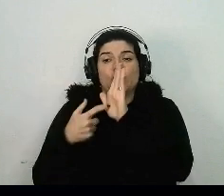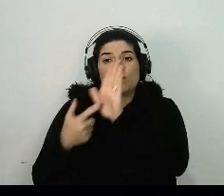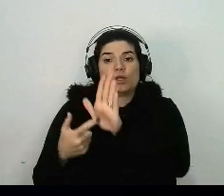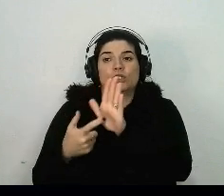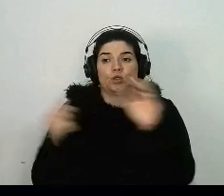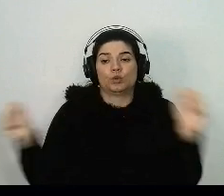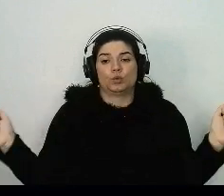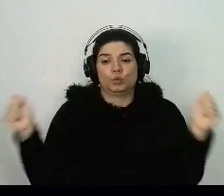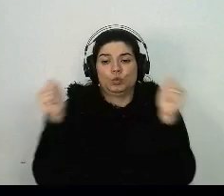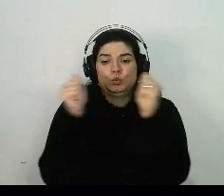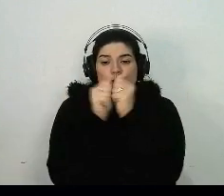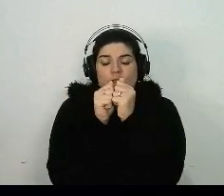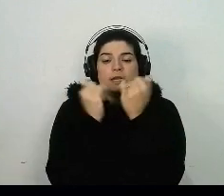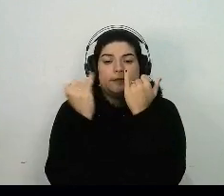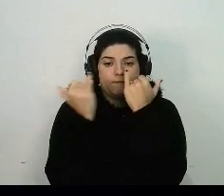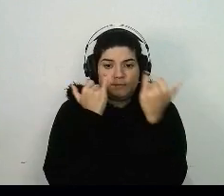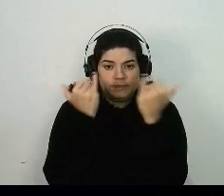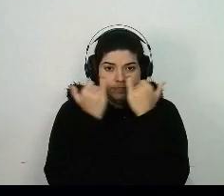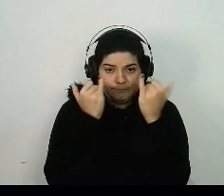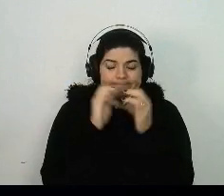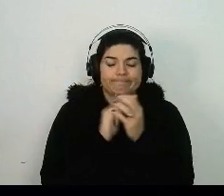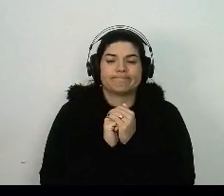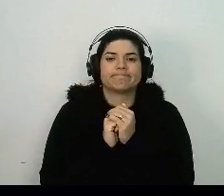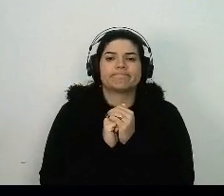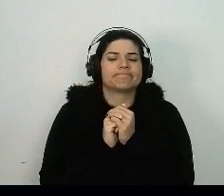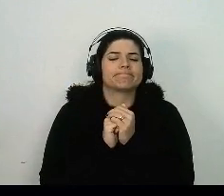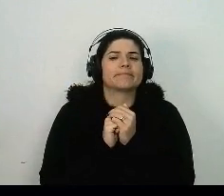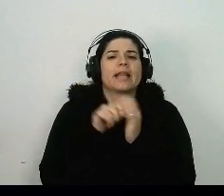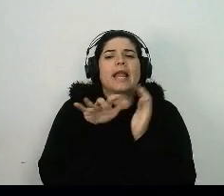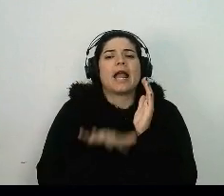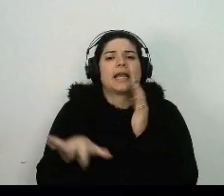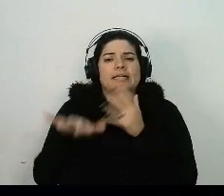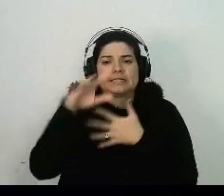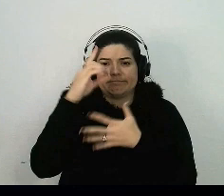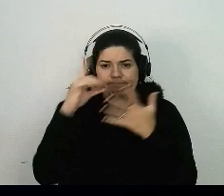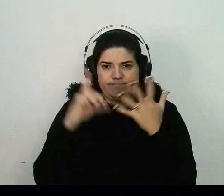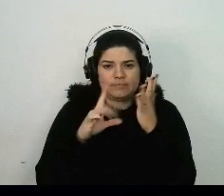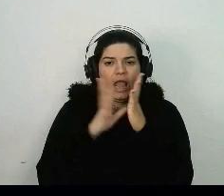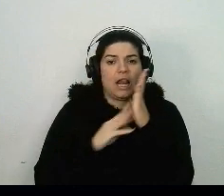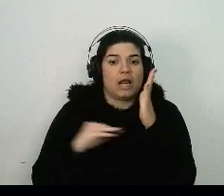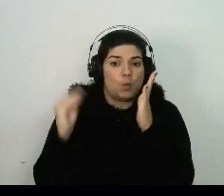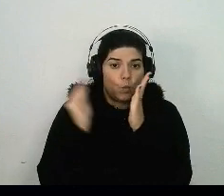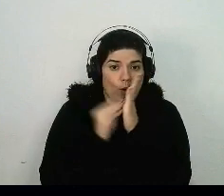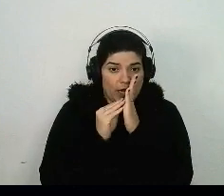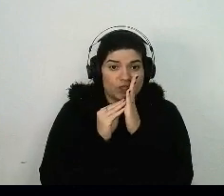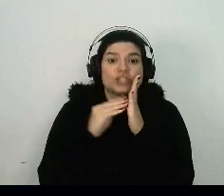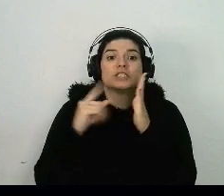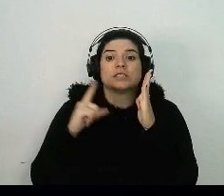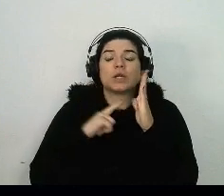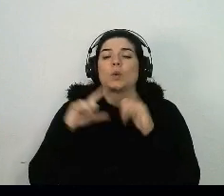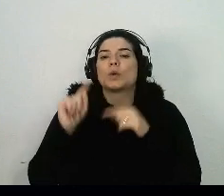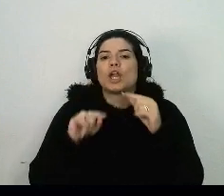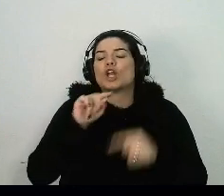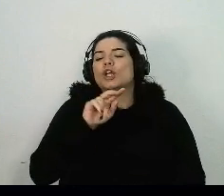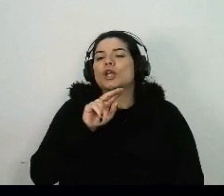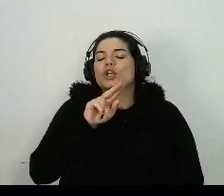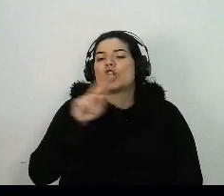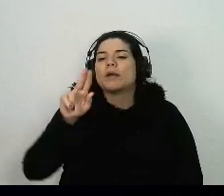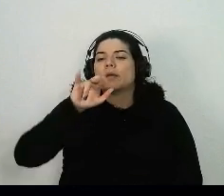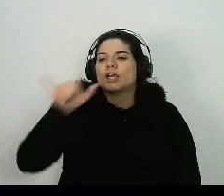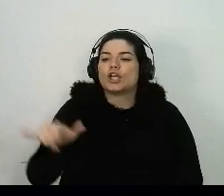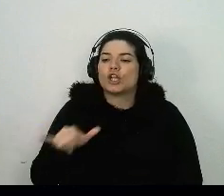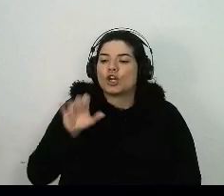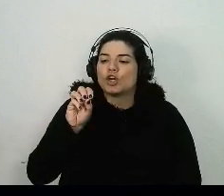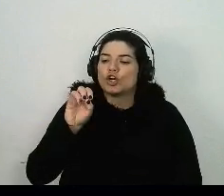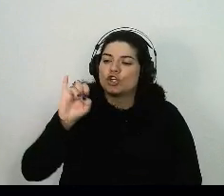No mundo de dados relacionais, ou seja, numa linguagem de consulta estruturada, é o que a gente chama de join. Então, eu vou fazer o quê? Busco um valor, e